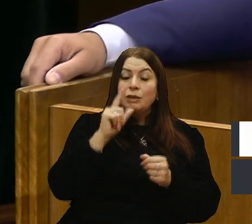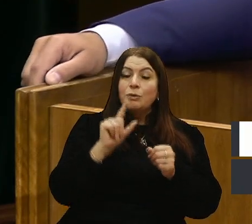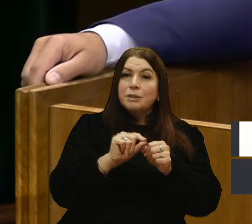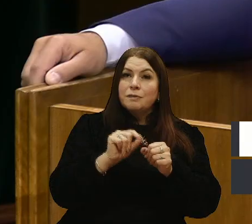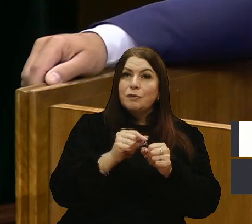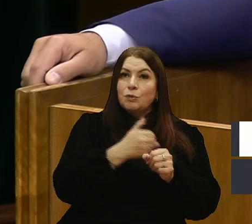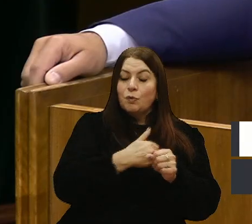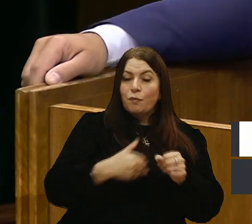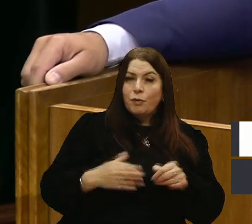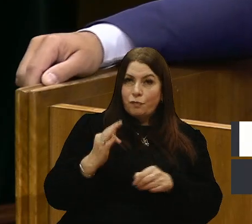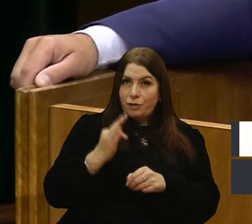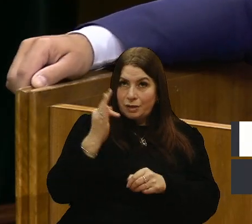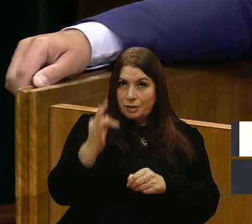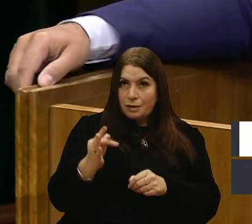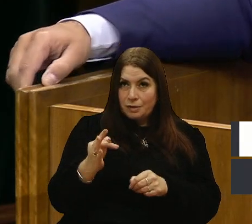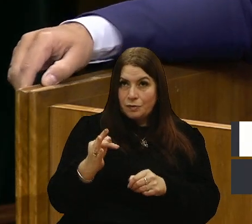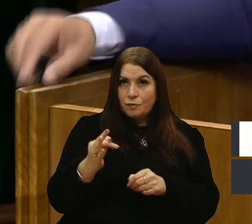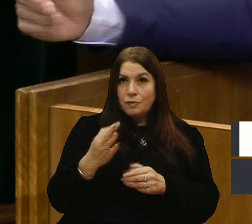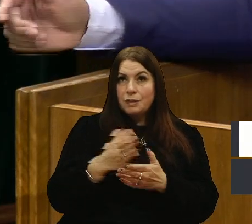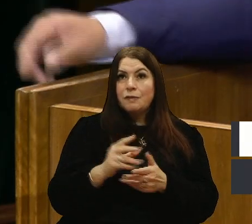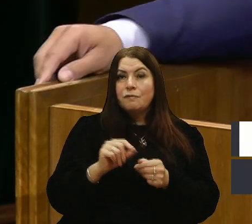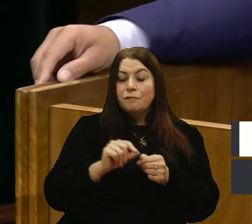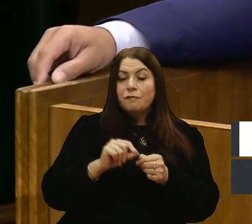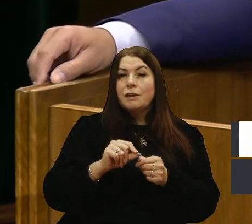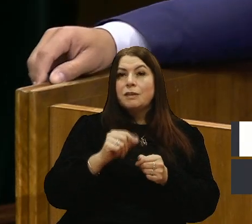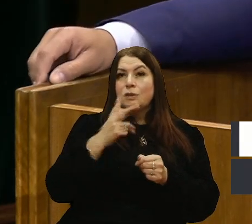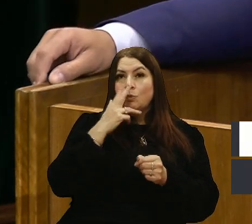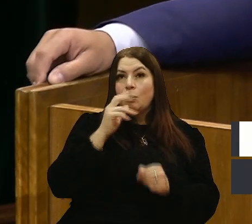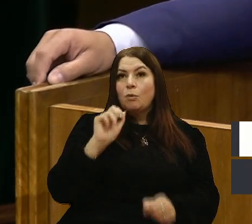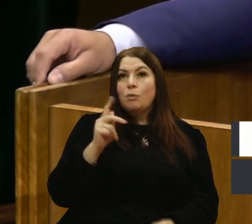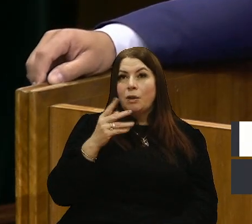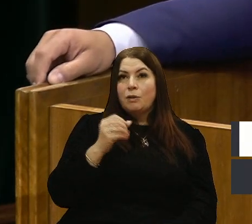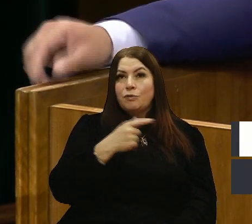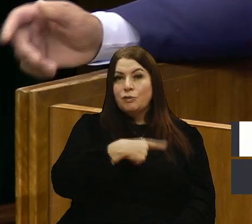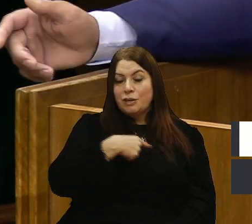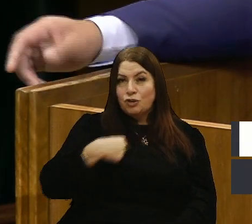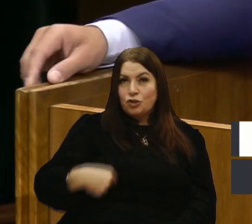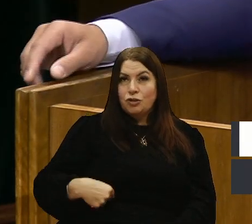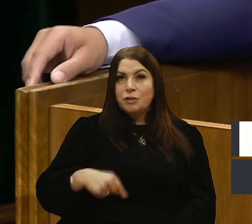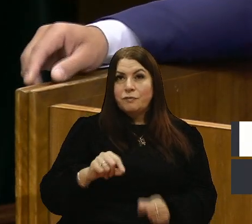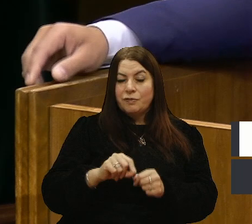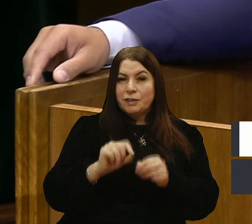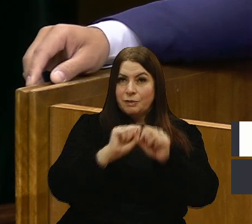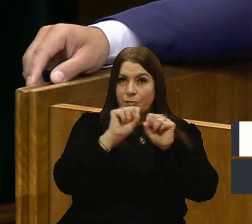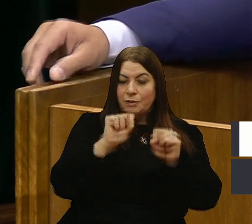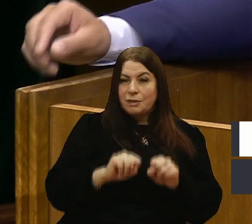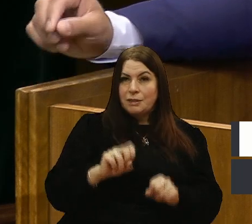do governo federal, que o governo federal faça o que foi feito com o alho da China no passado. Faça o